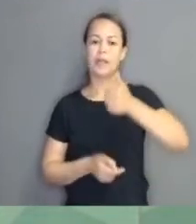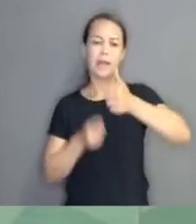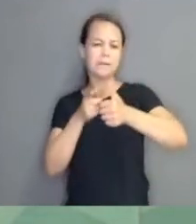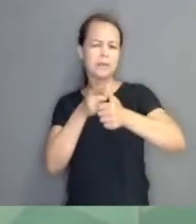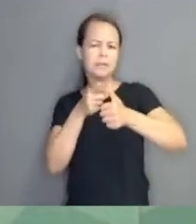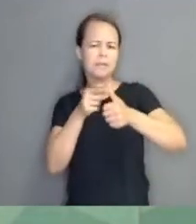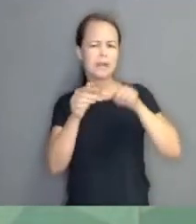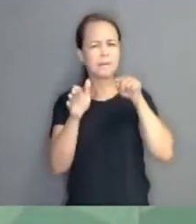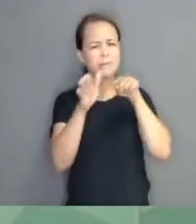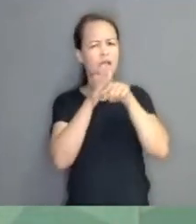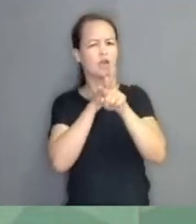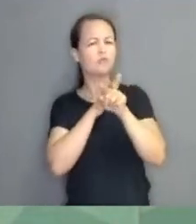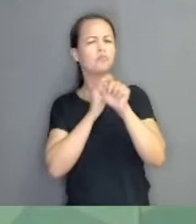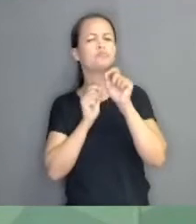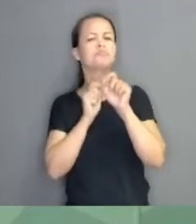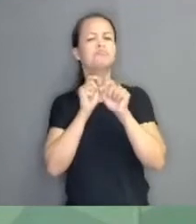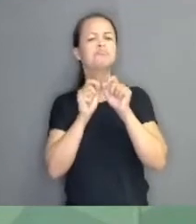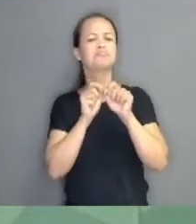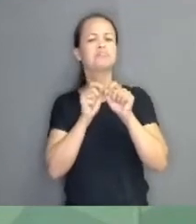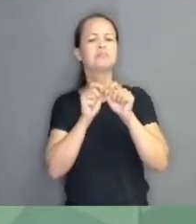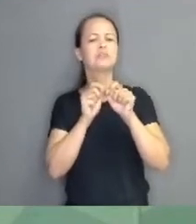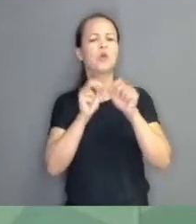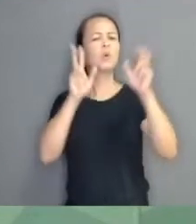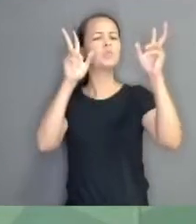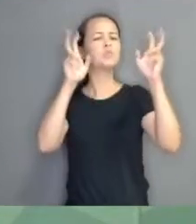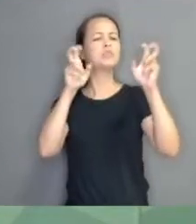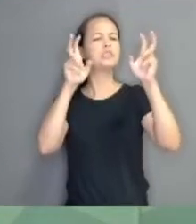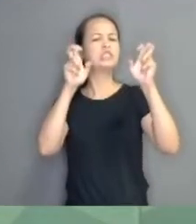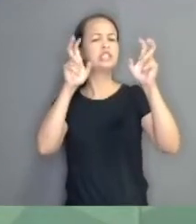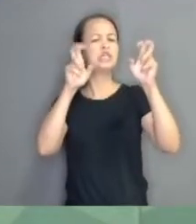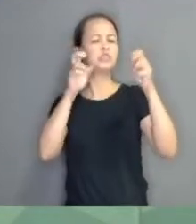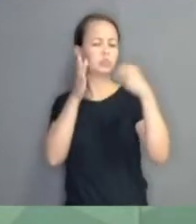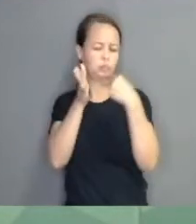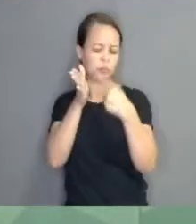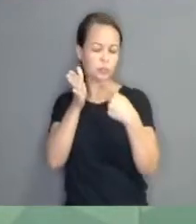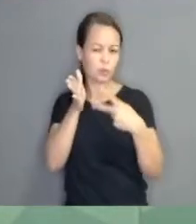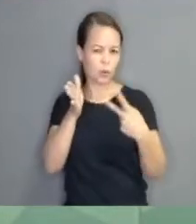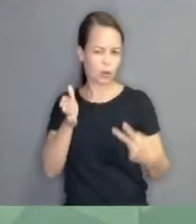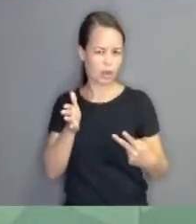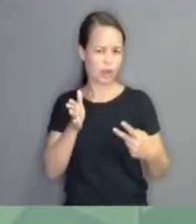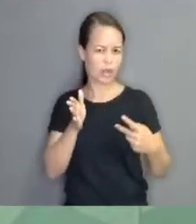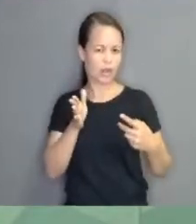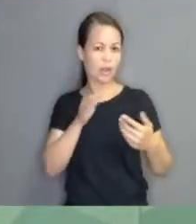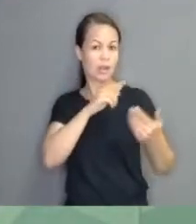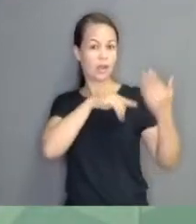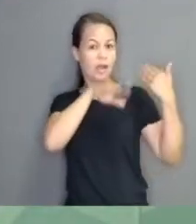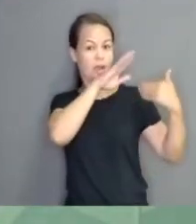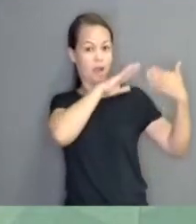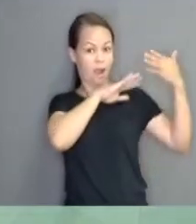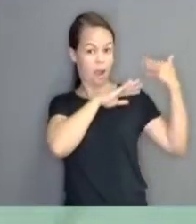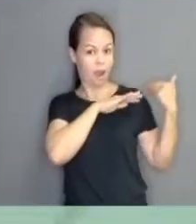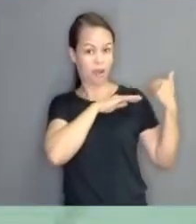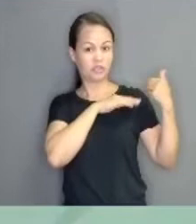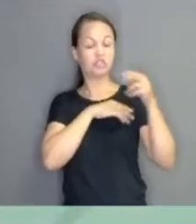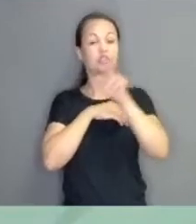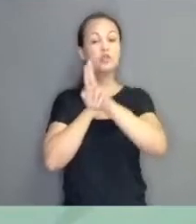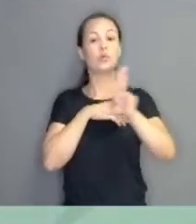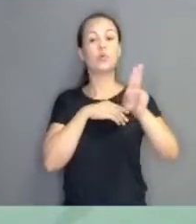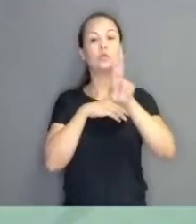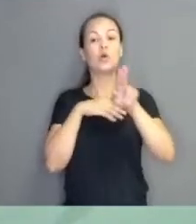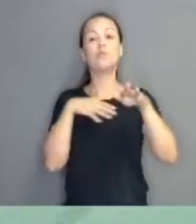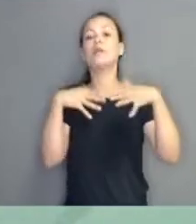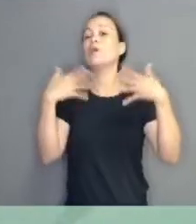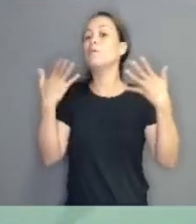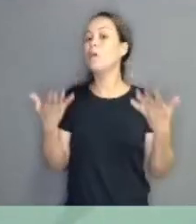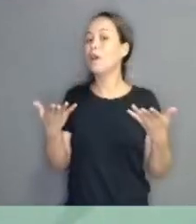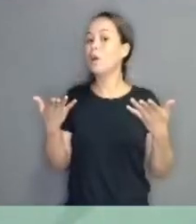Qual é o título do poema uma começo eu disse para vocês que o nome era